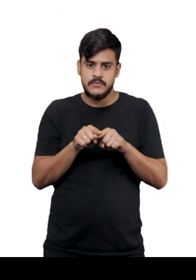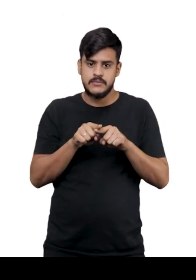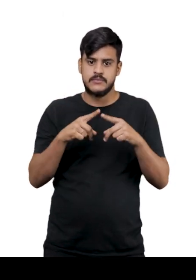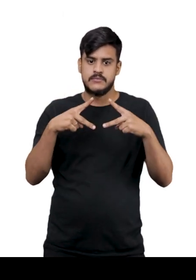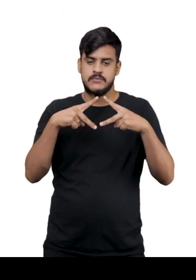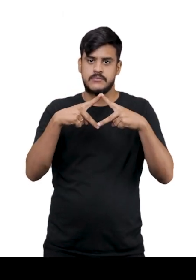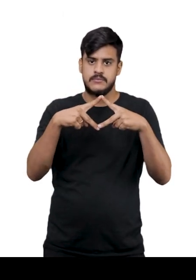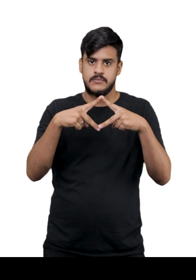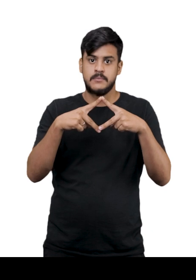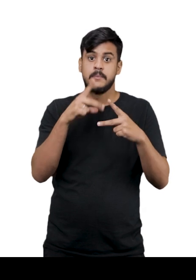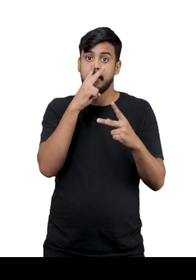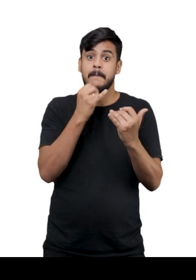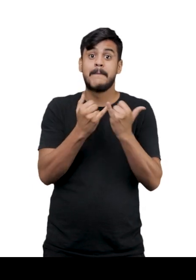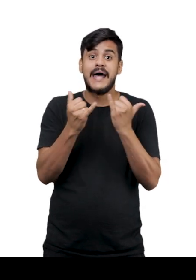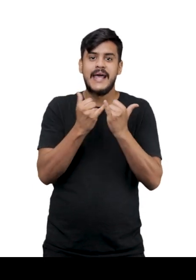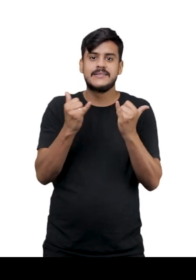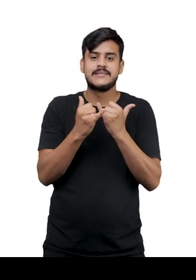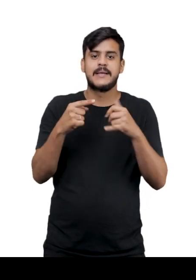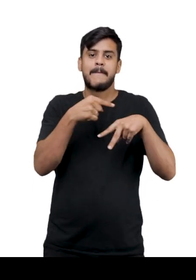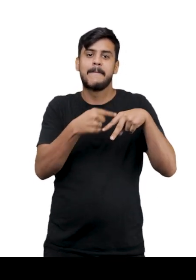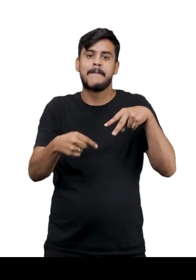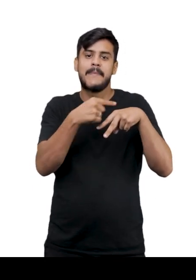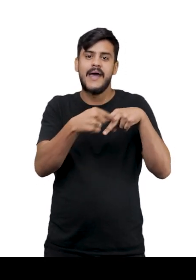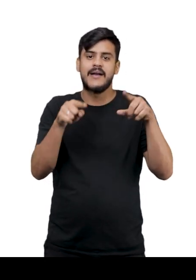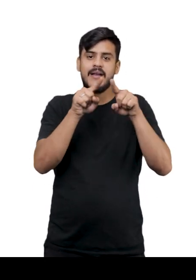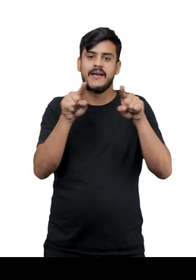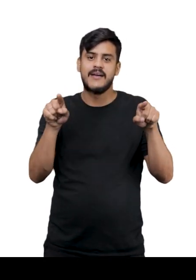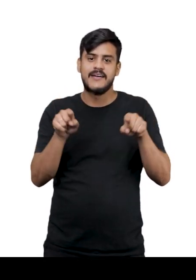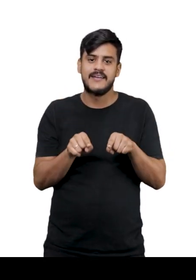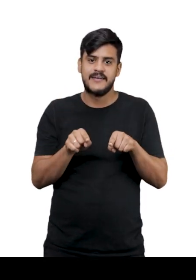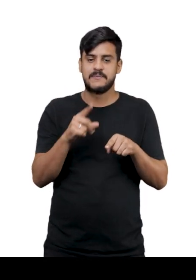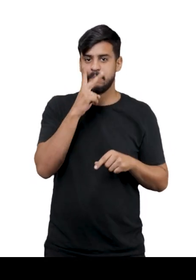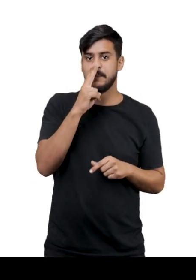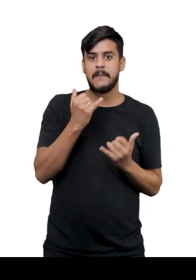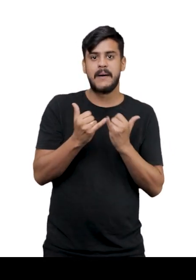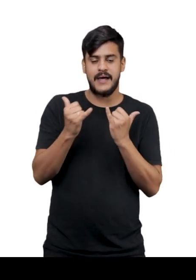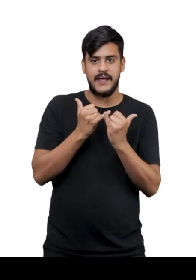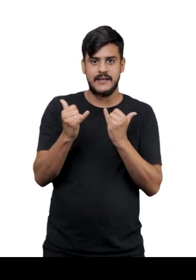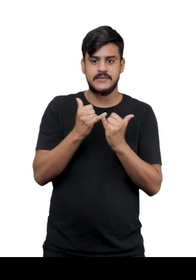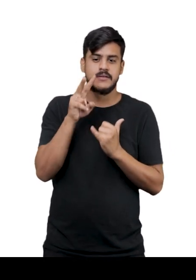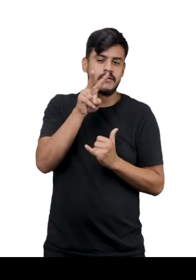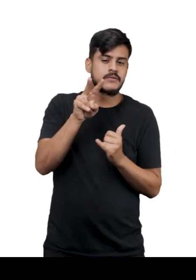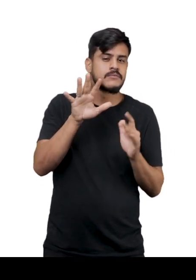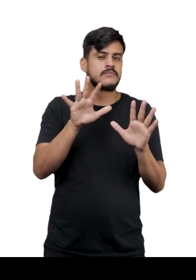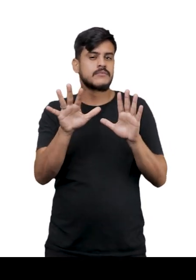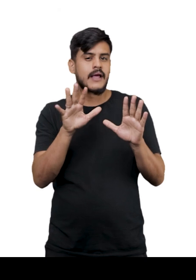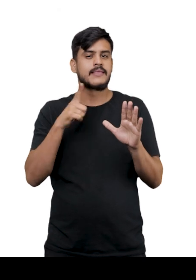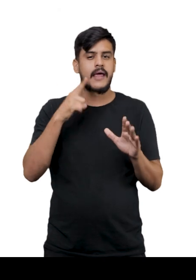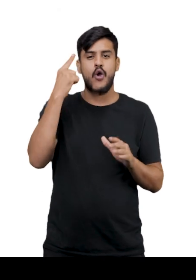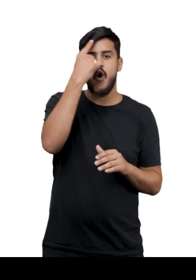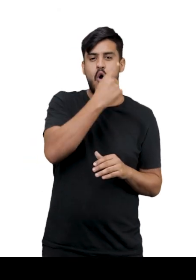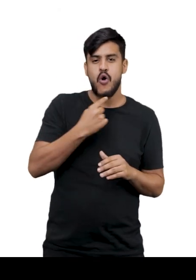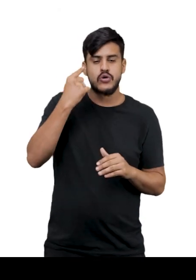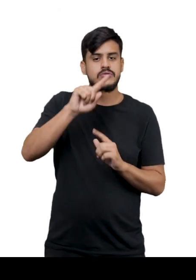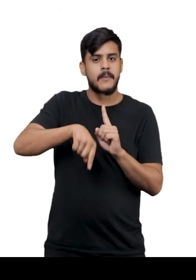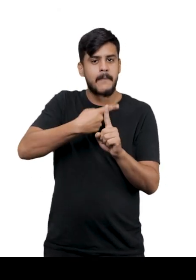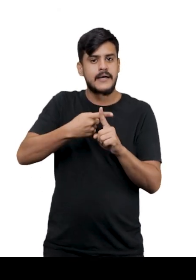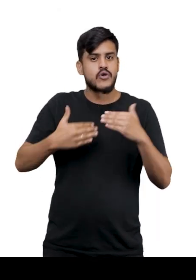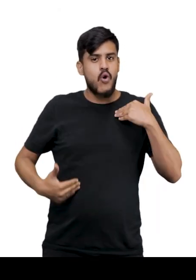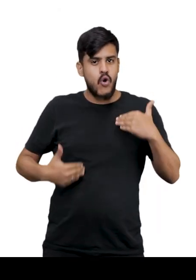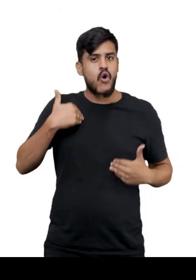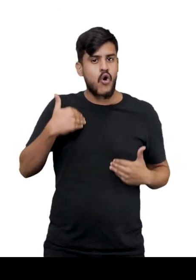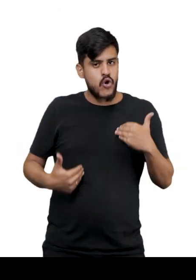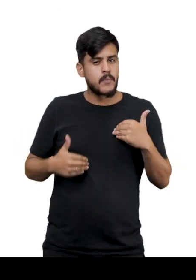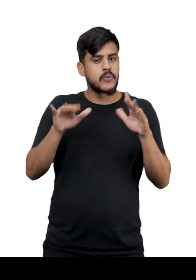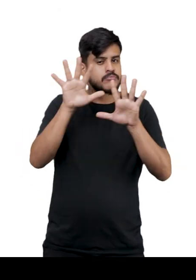Isso produz um efeito que se assemelha a duas pernas com os joelhos flexionados, deixando-nos entrever, além de um rosto,